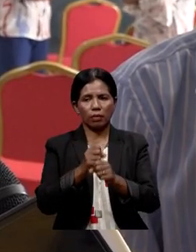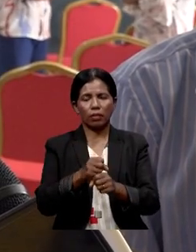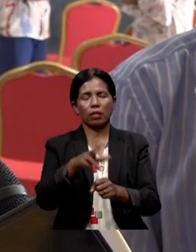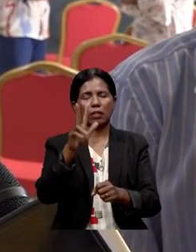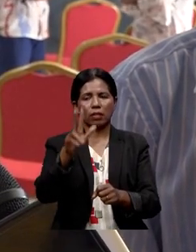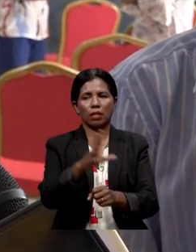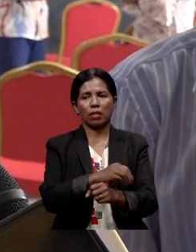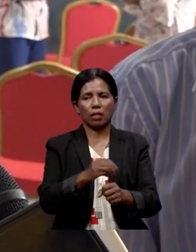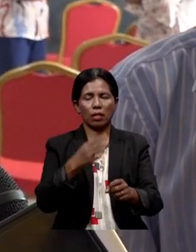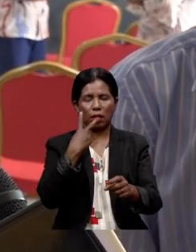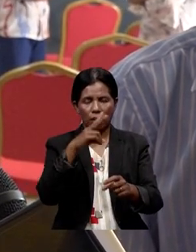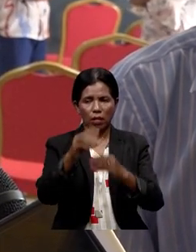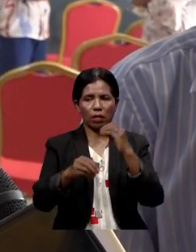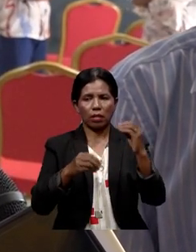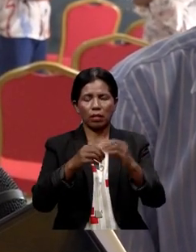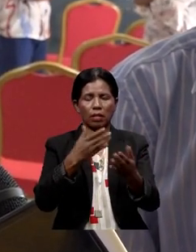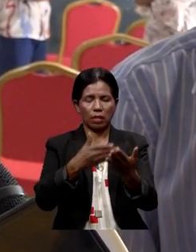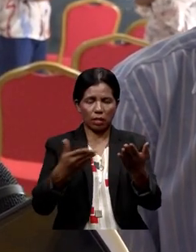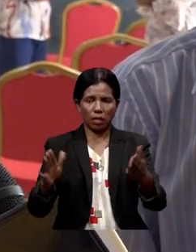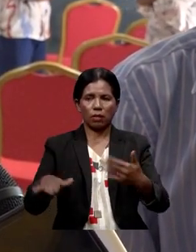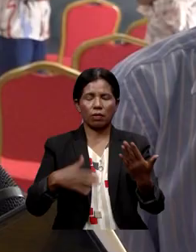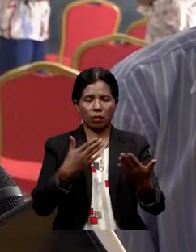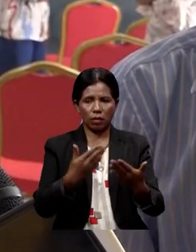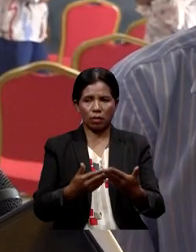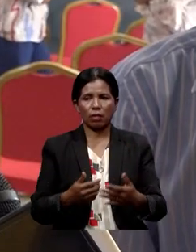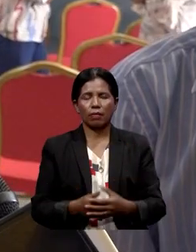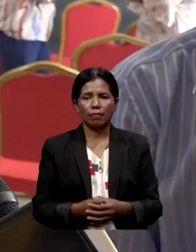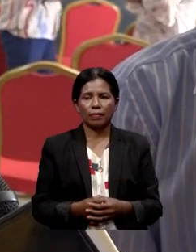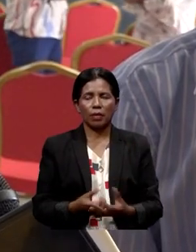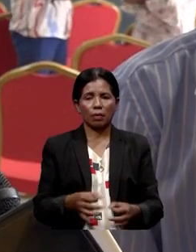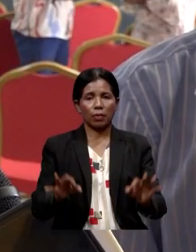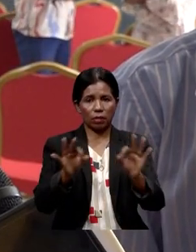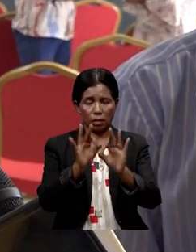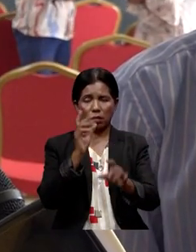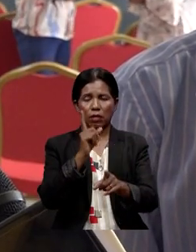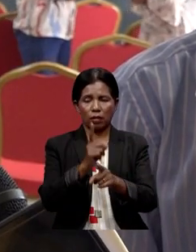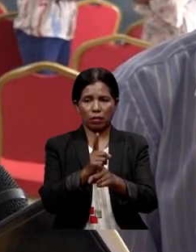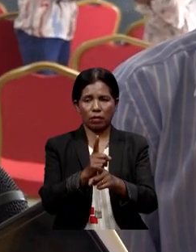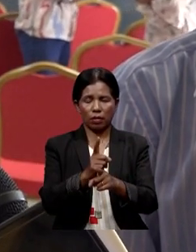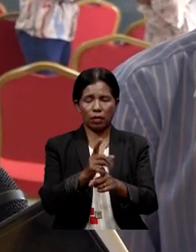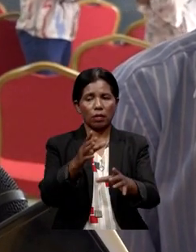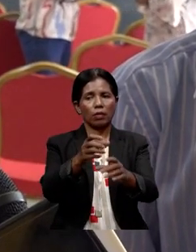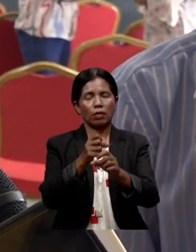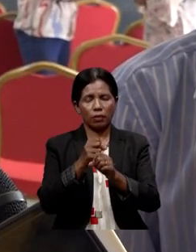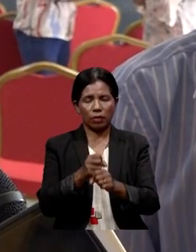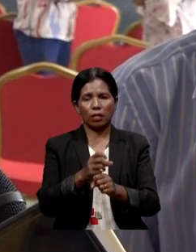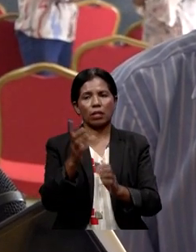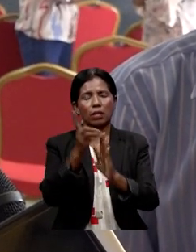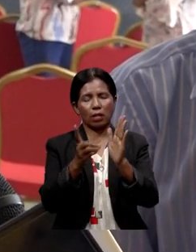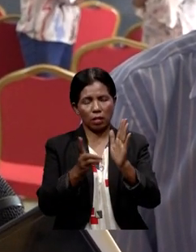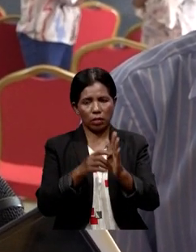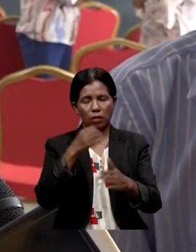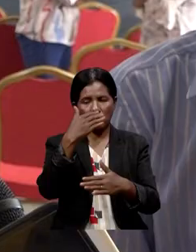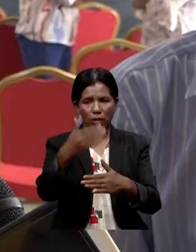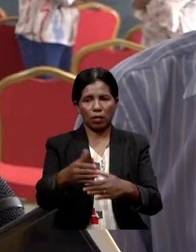e tradução também dos materiais, que é muito importante, que vai ser a recolha, vai ser agora, nesta altura, mês